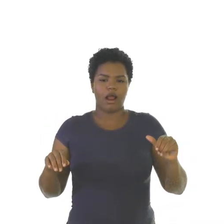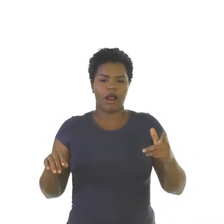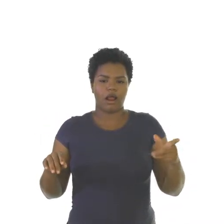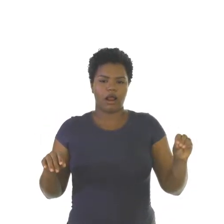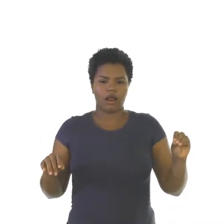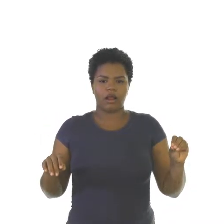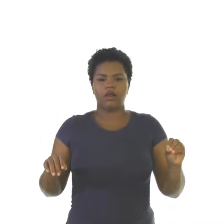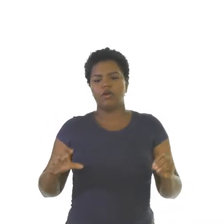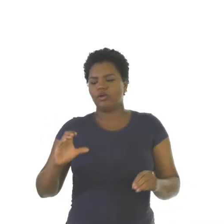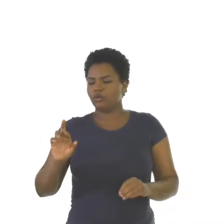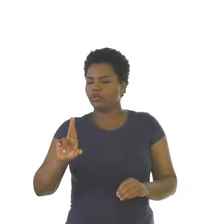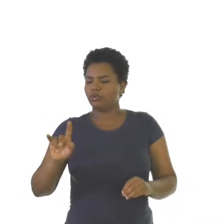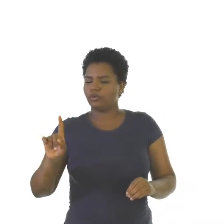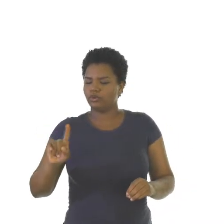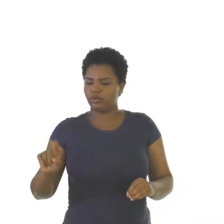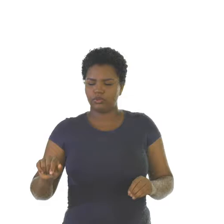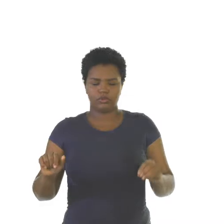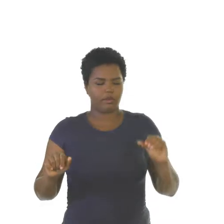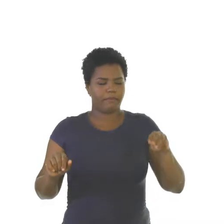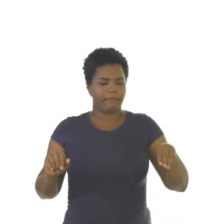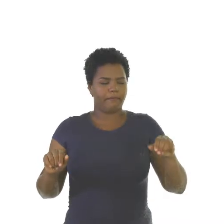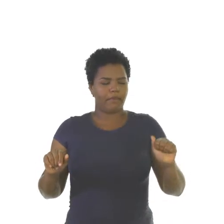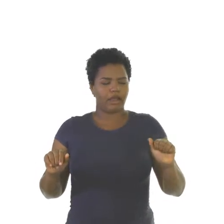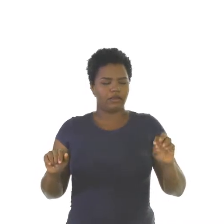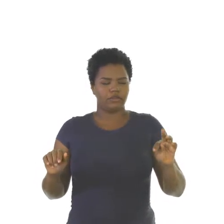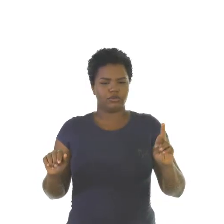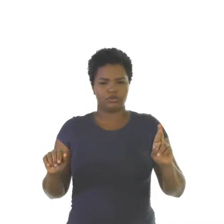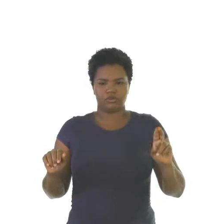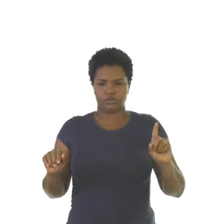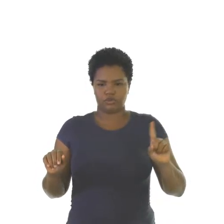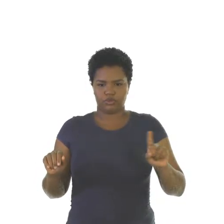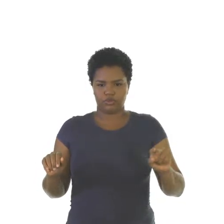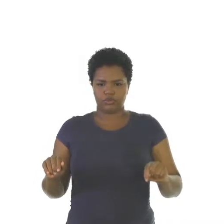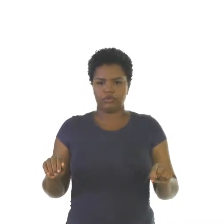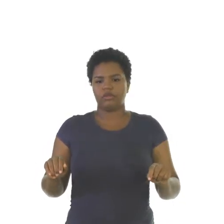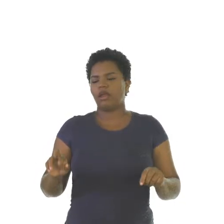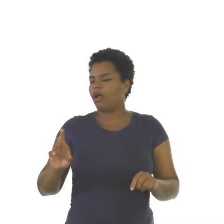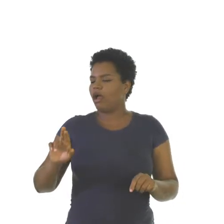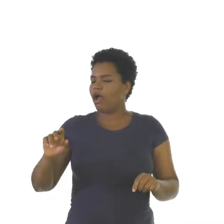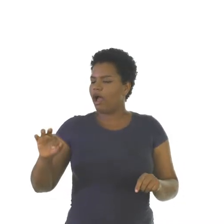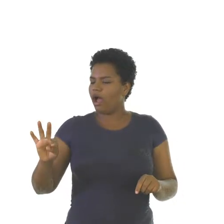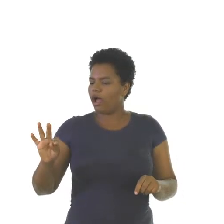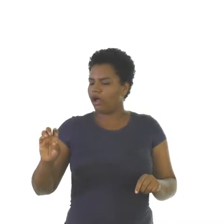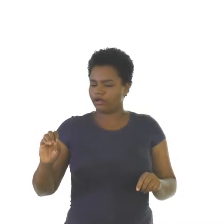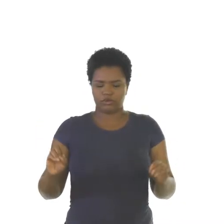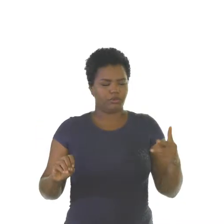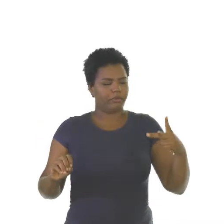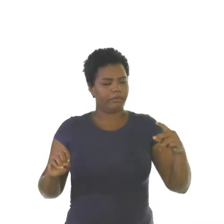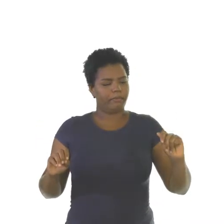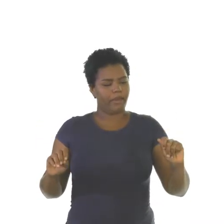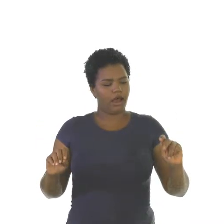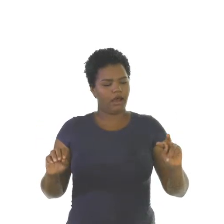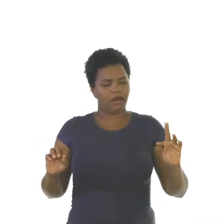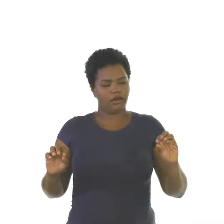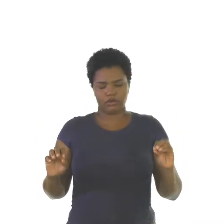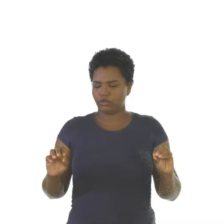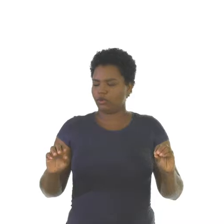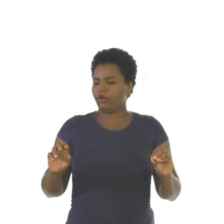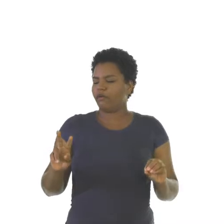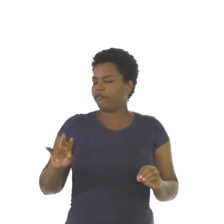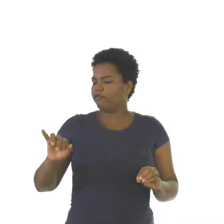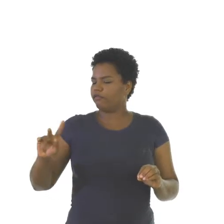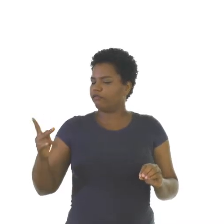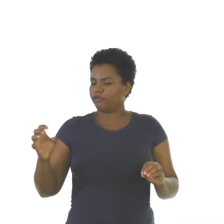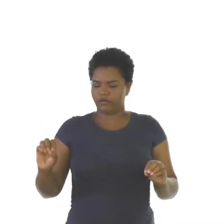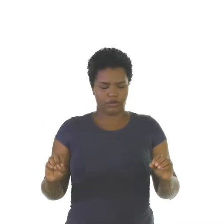com mastruz. O pente rima com dente. O rato com o pato. O vinho com o linho. O